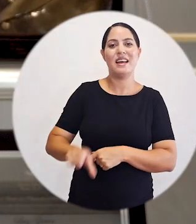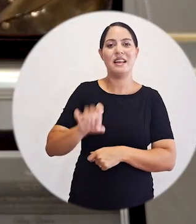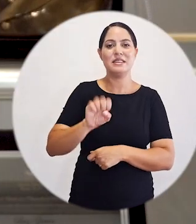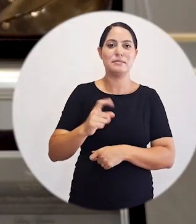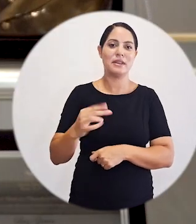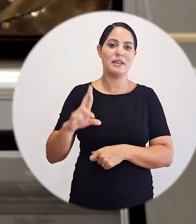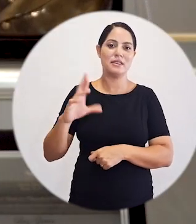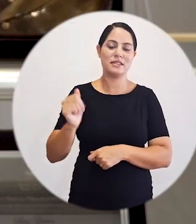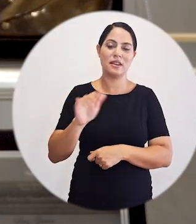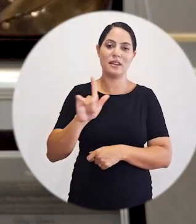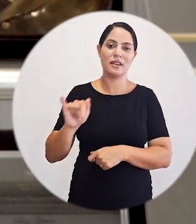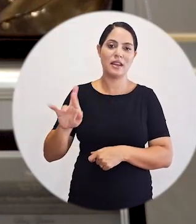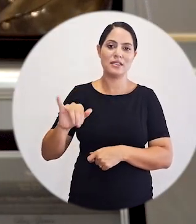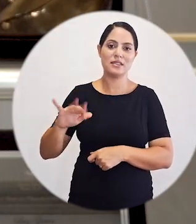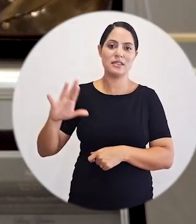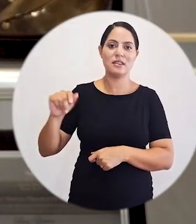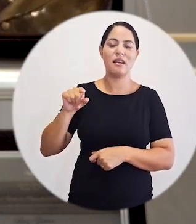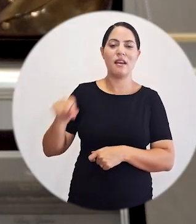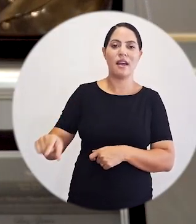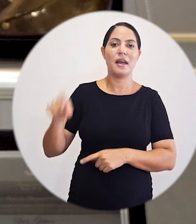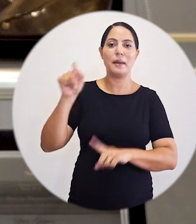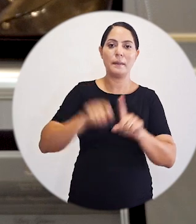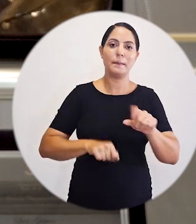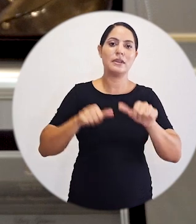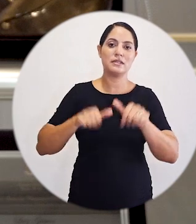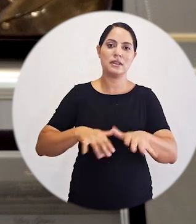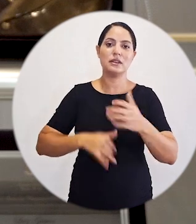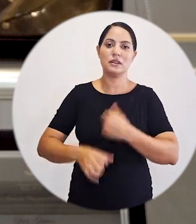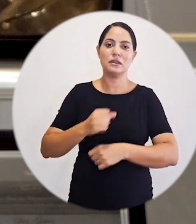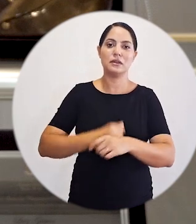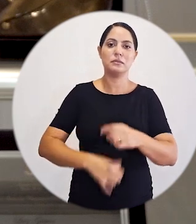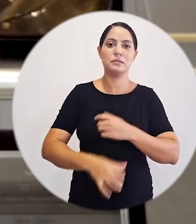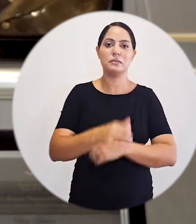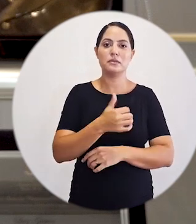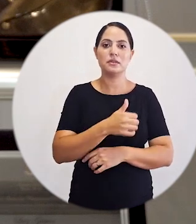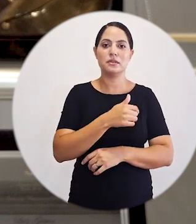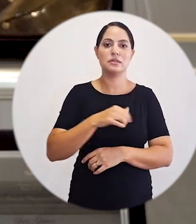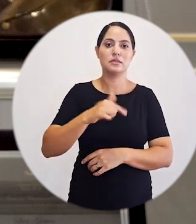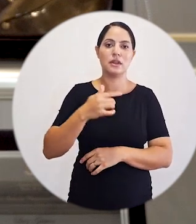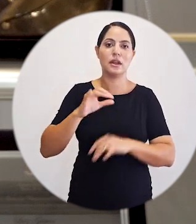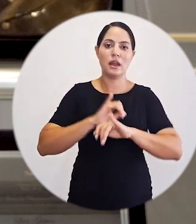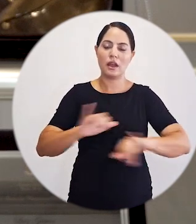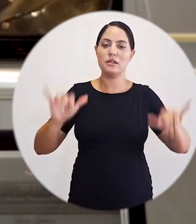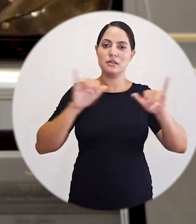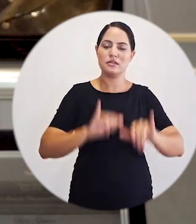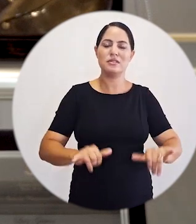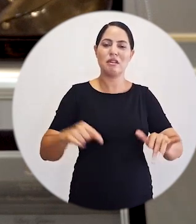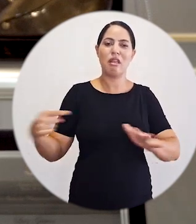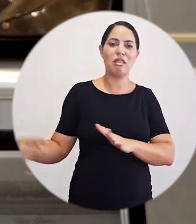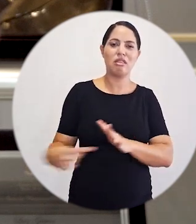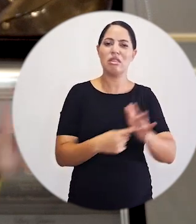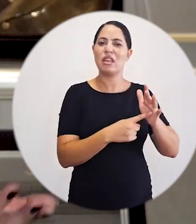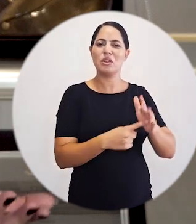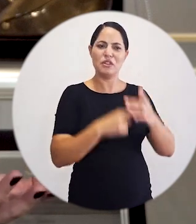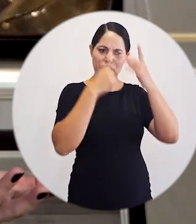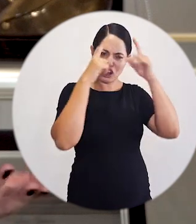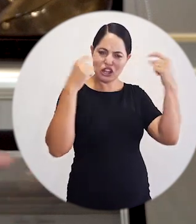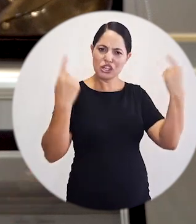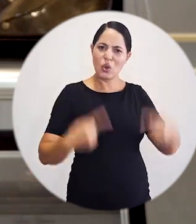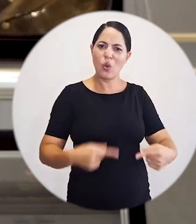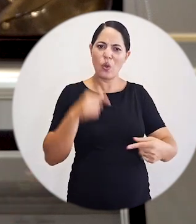negra e escravizada. Essa foi Esperança Garcia. Em setembro de 1770, ela escreveu uma petição ao governador